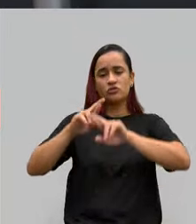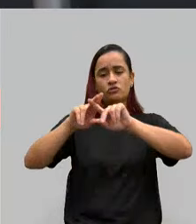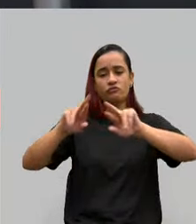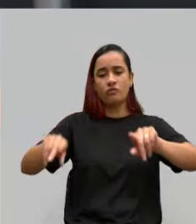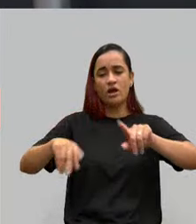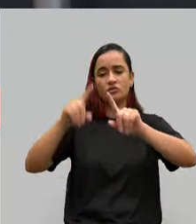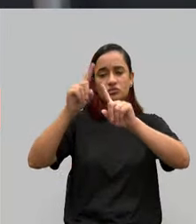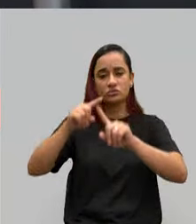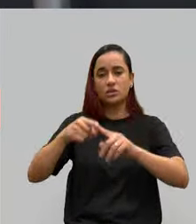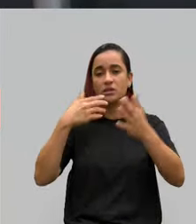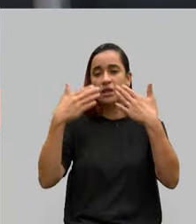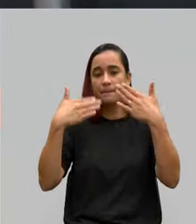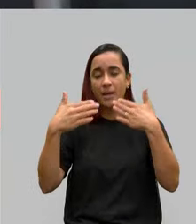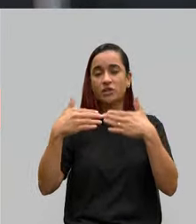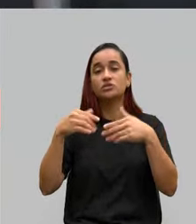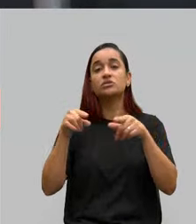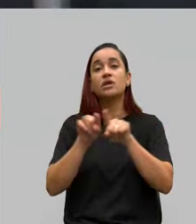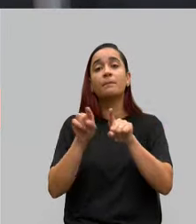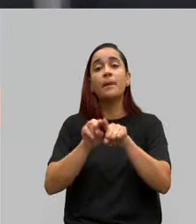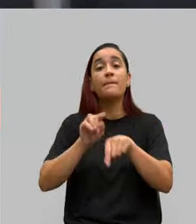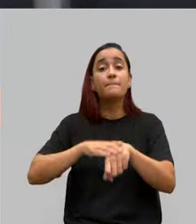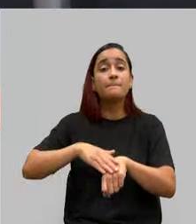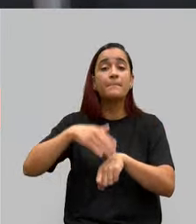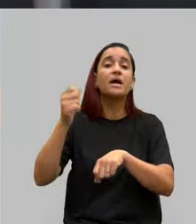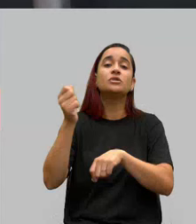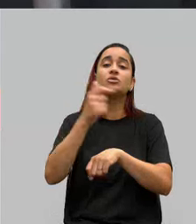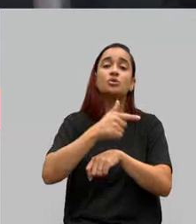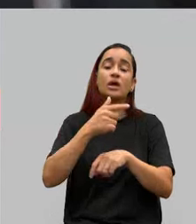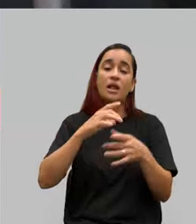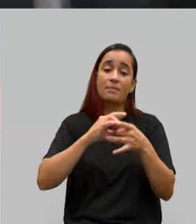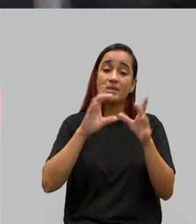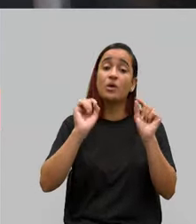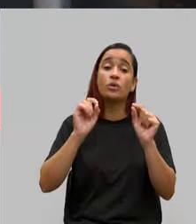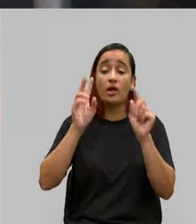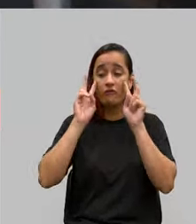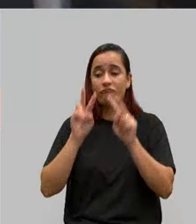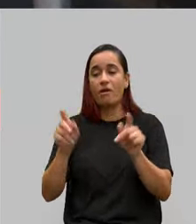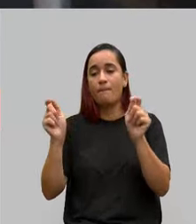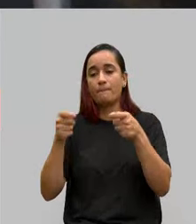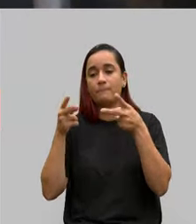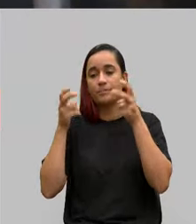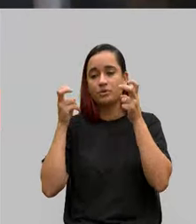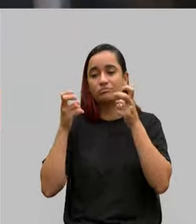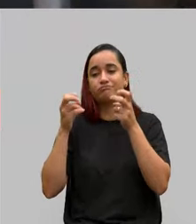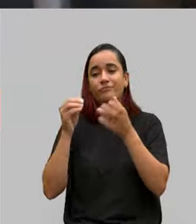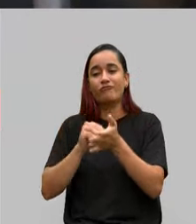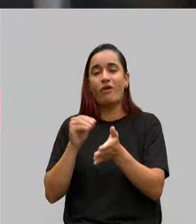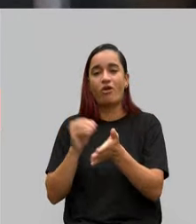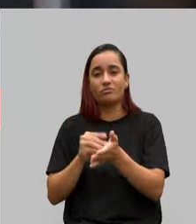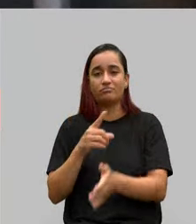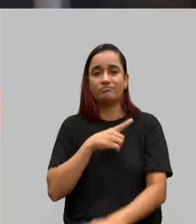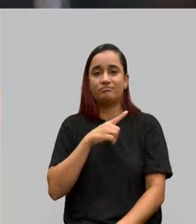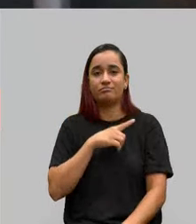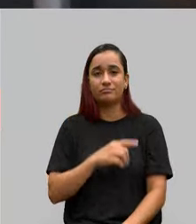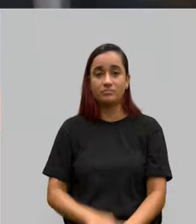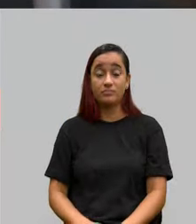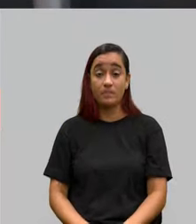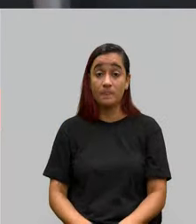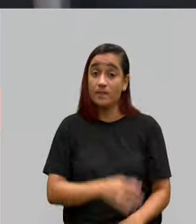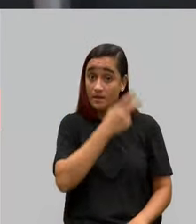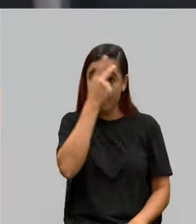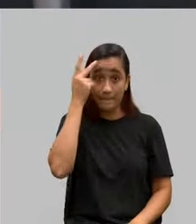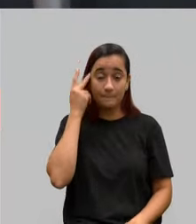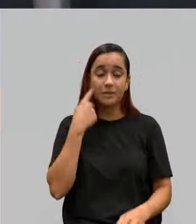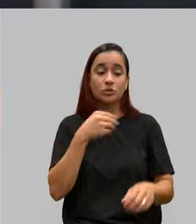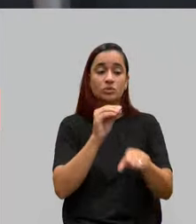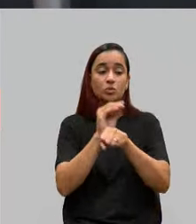aliás mais que a liberdade é possível ver sua ausência eh aqueles que cuidam de pacientes que precisam de